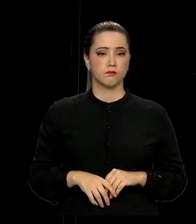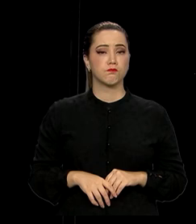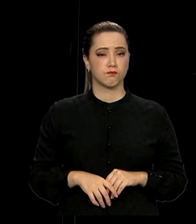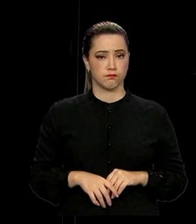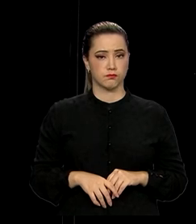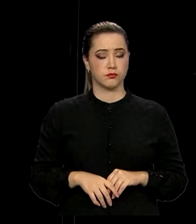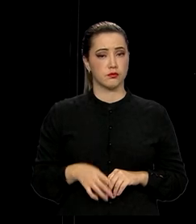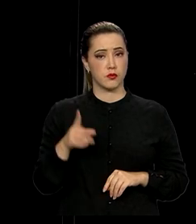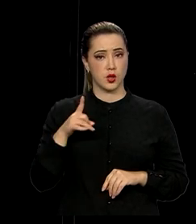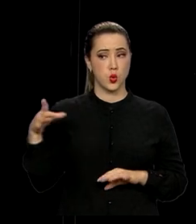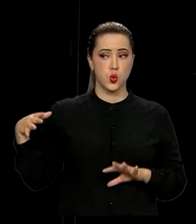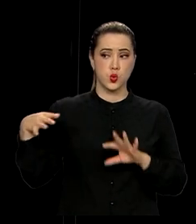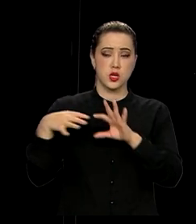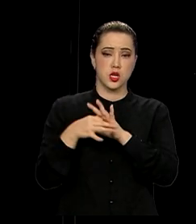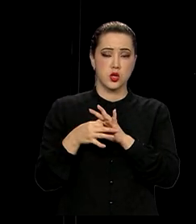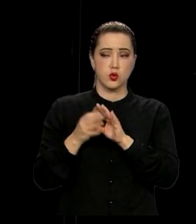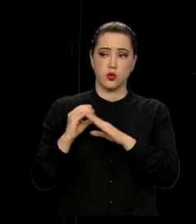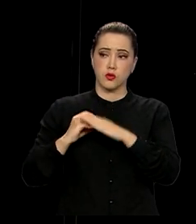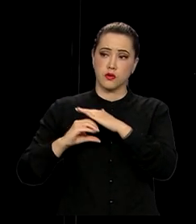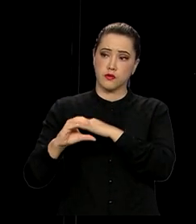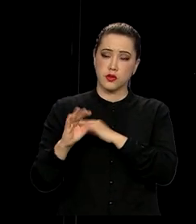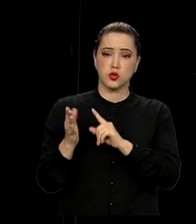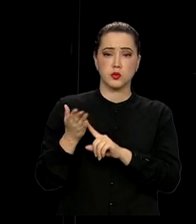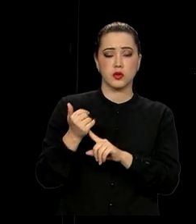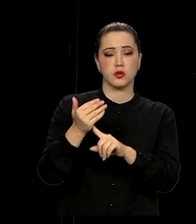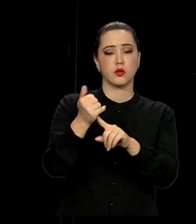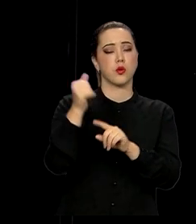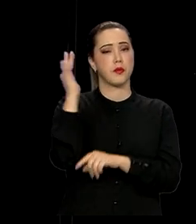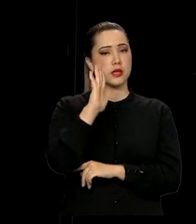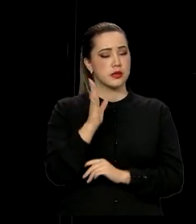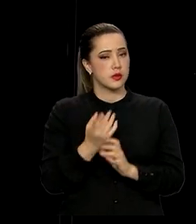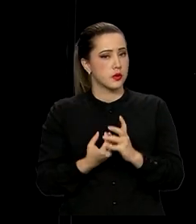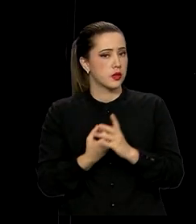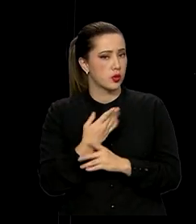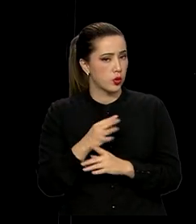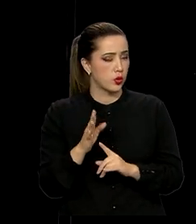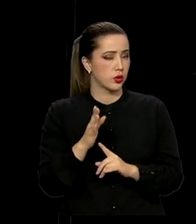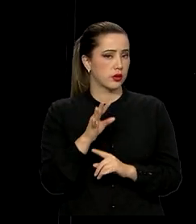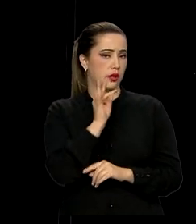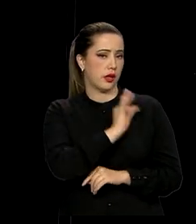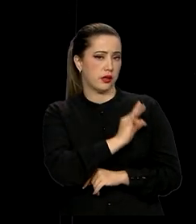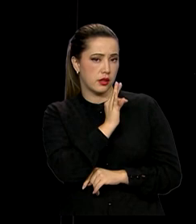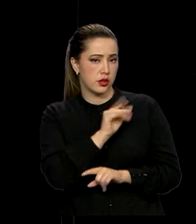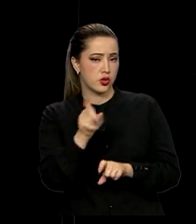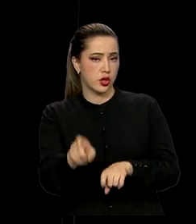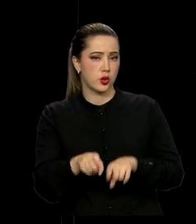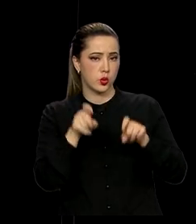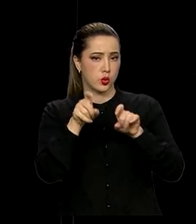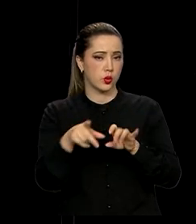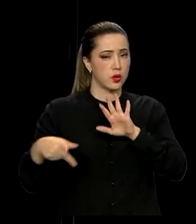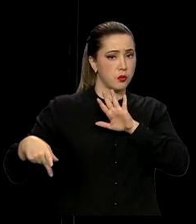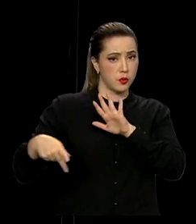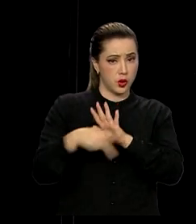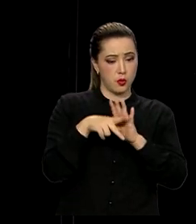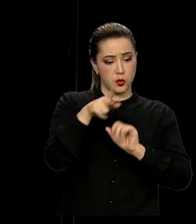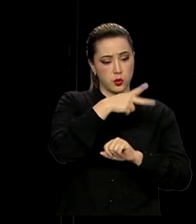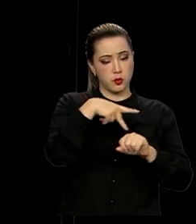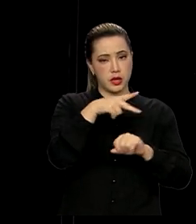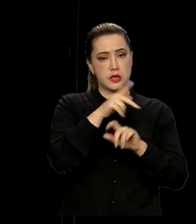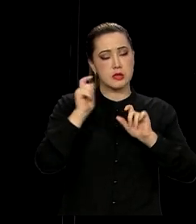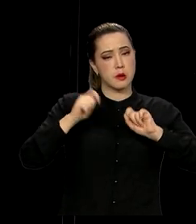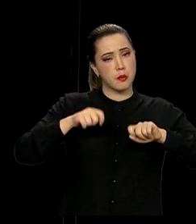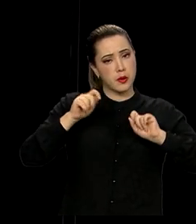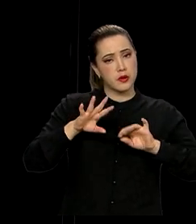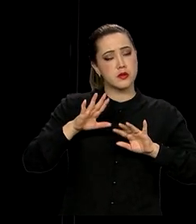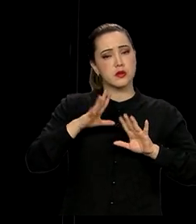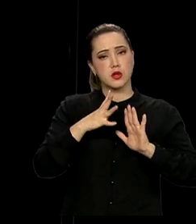Aliando investimento e tecnologia, o Brasil desenvolveu técnicas modernas de agricultura tropical que podem ser replicadas